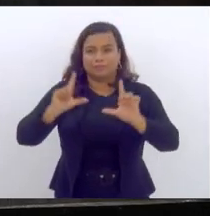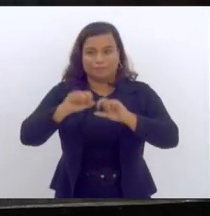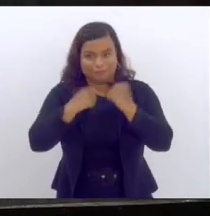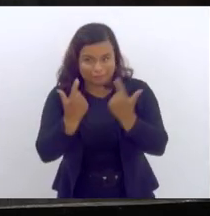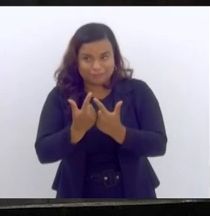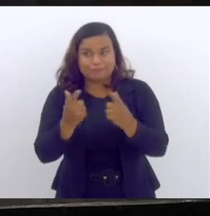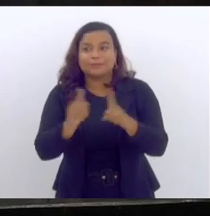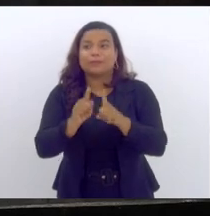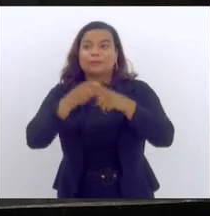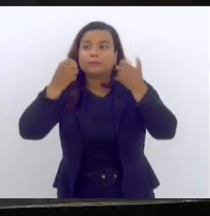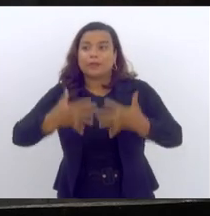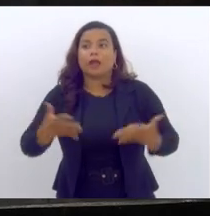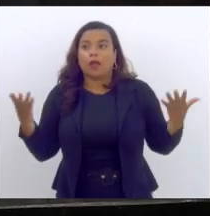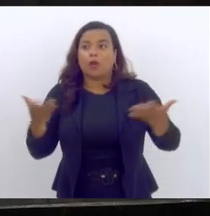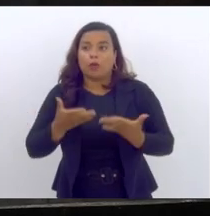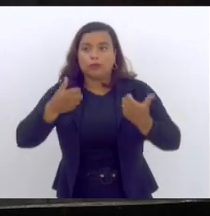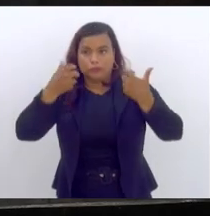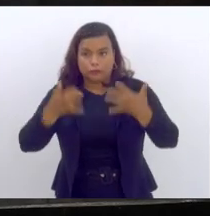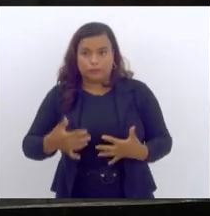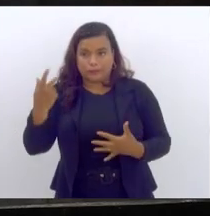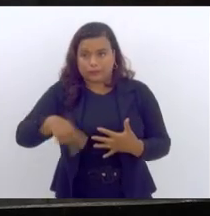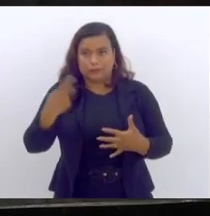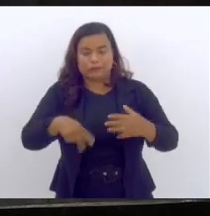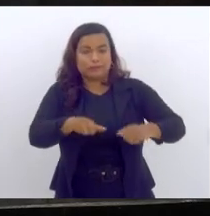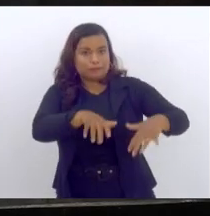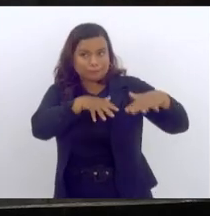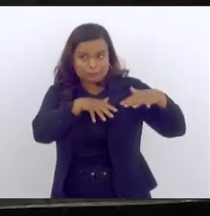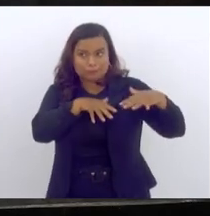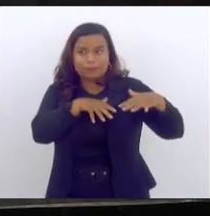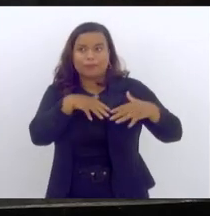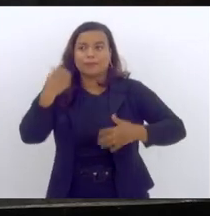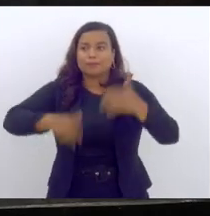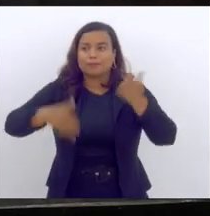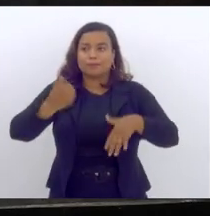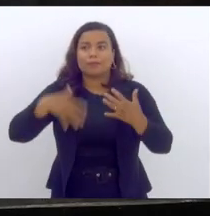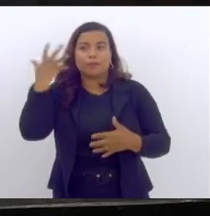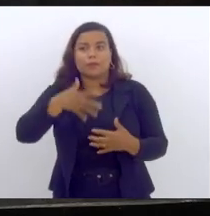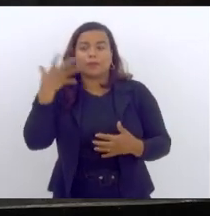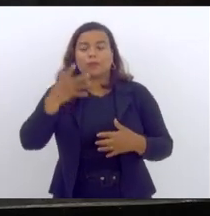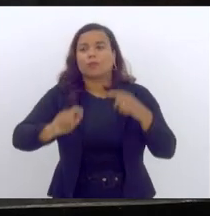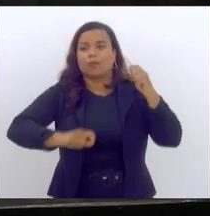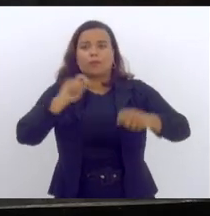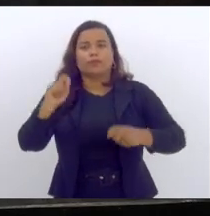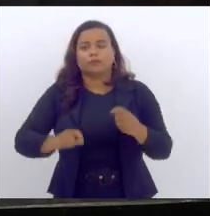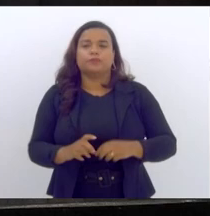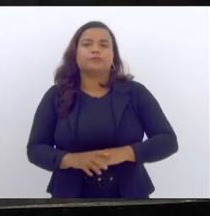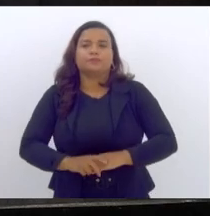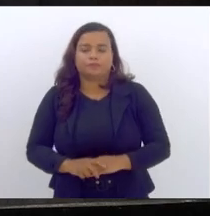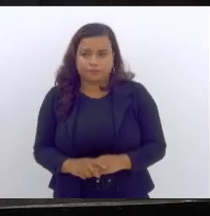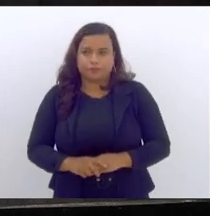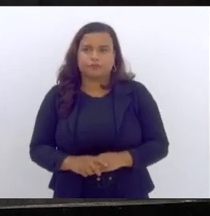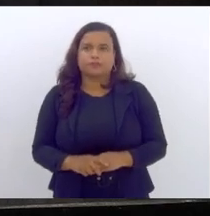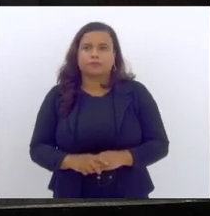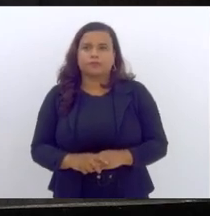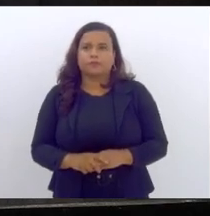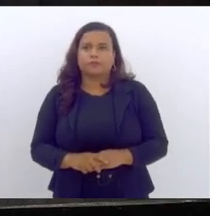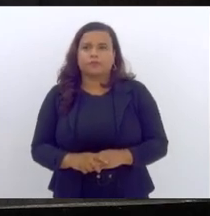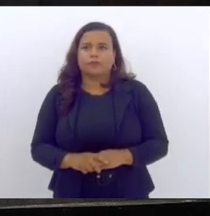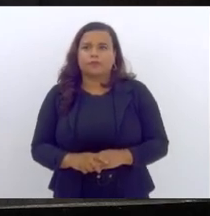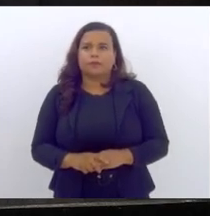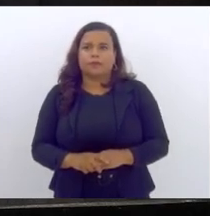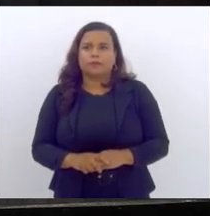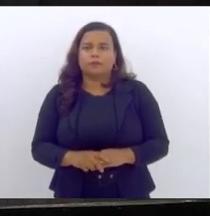que o que me traz hoje aqui essa esse plenário usar se a Tribuna é uma